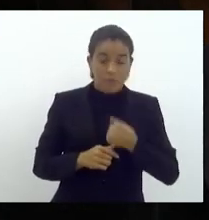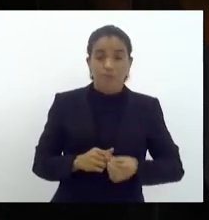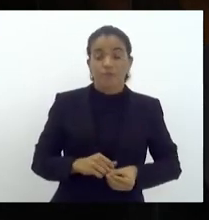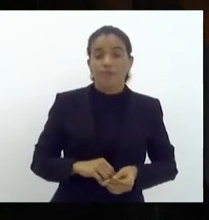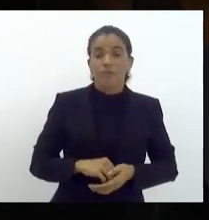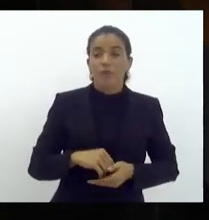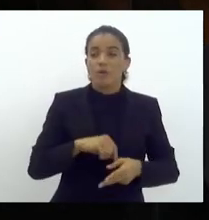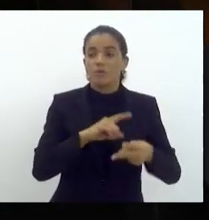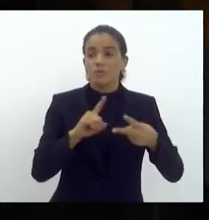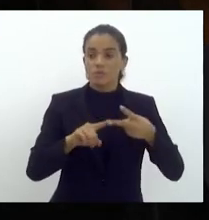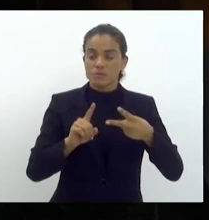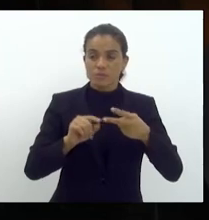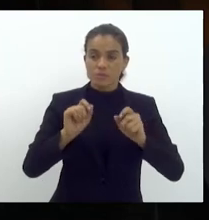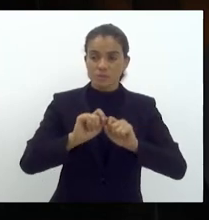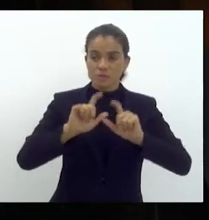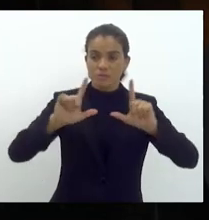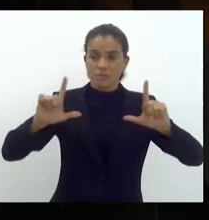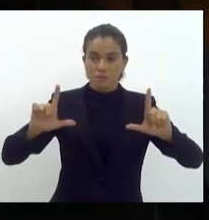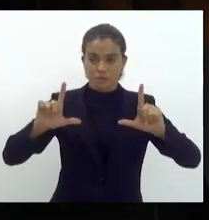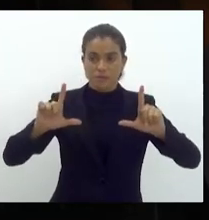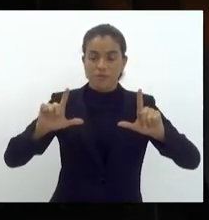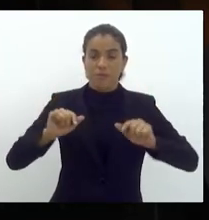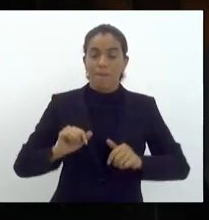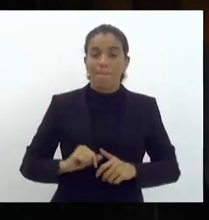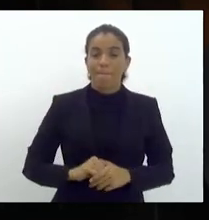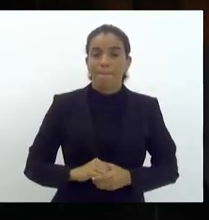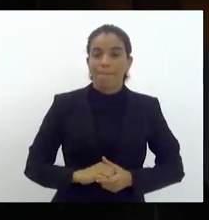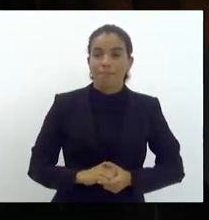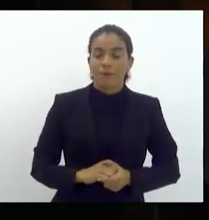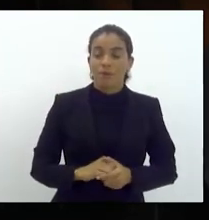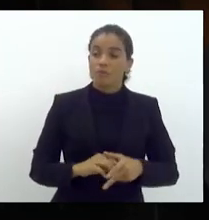no segundo destaque seu presidente